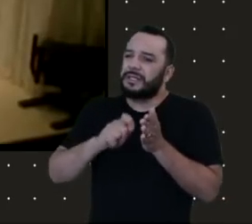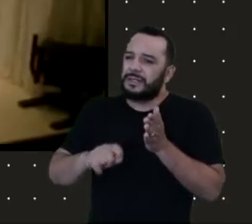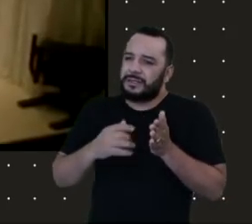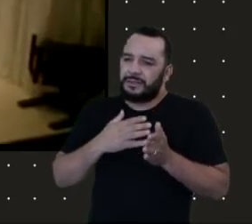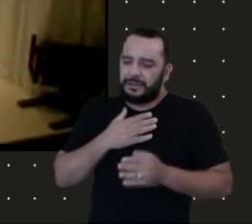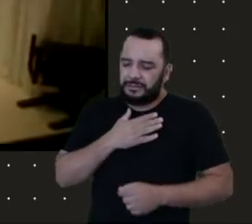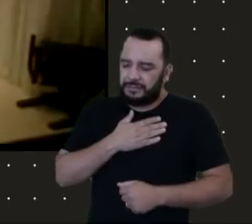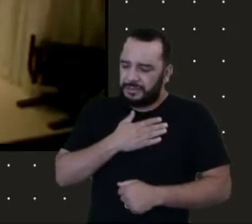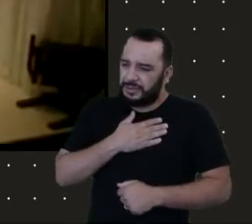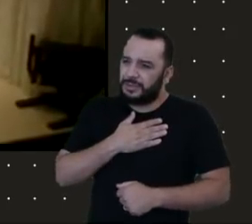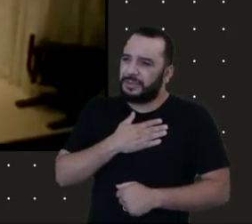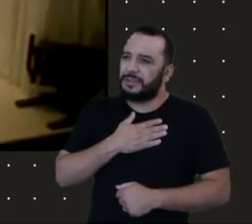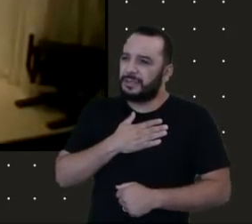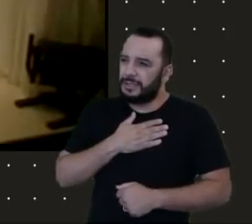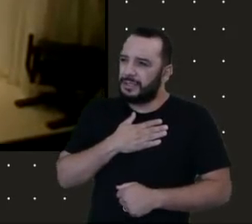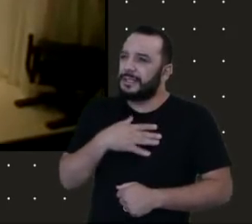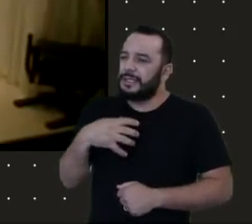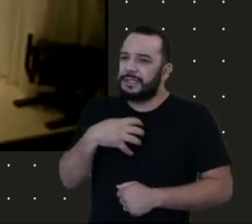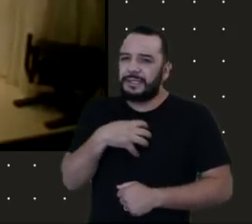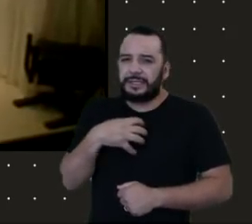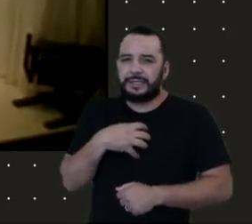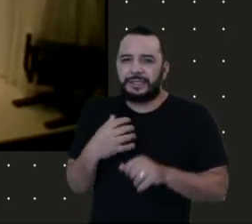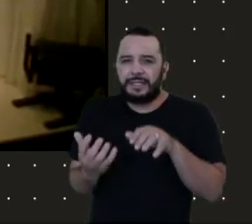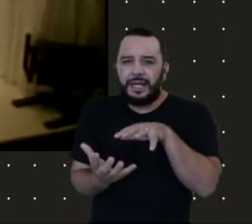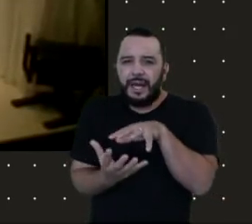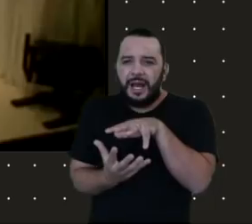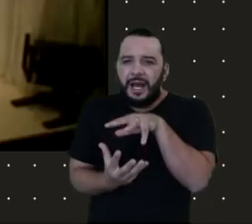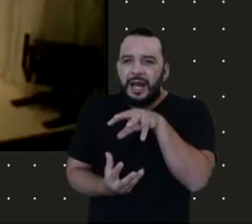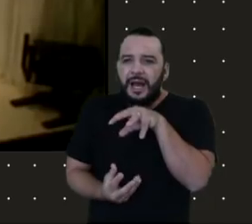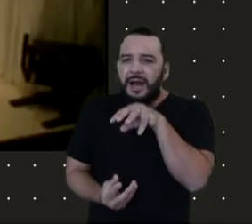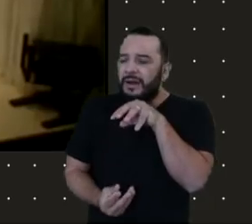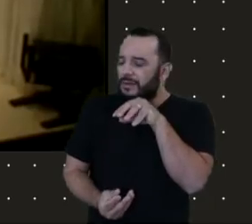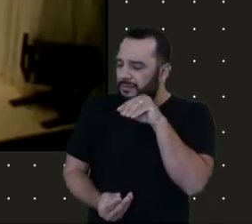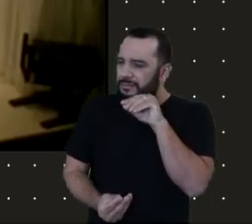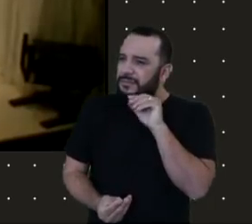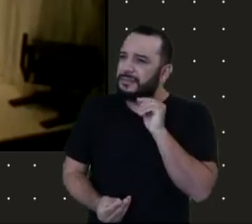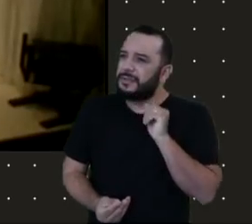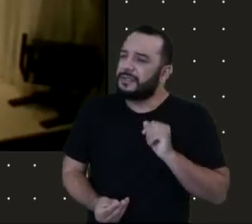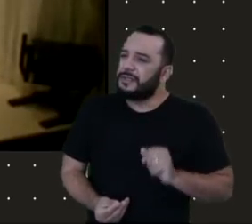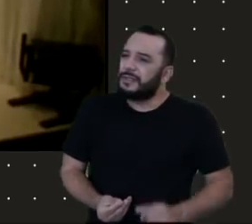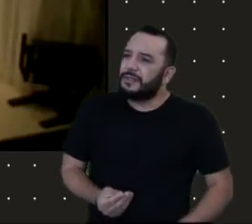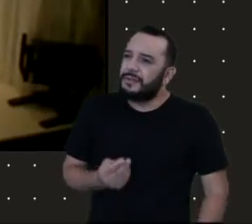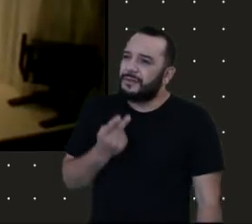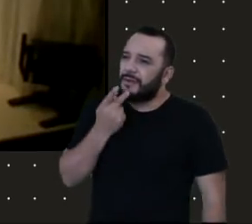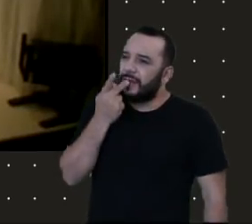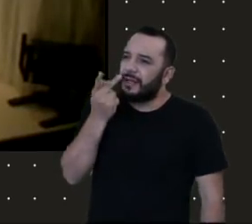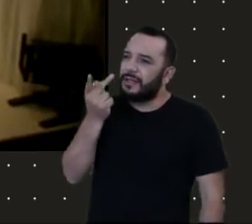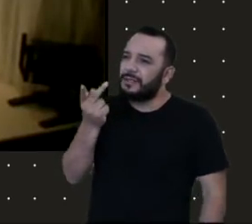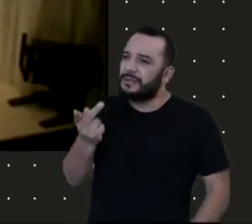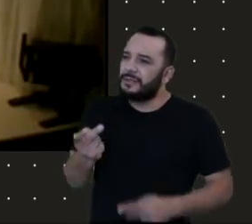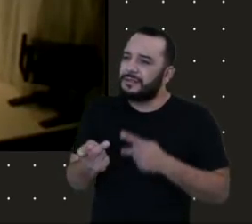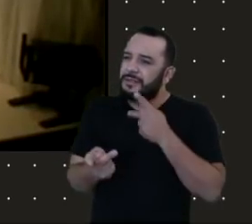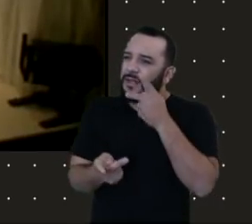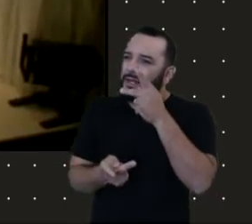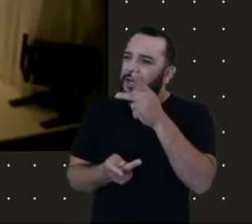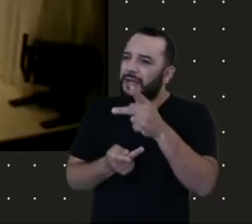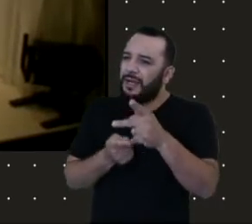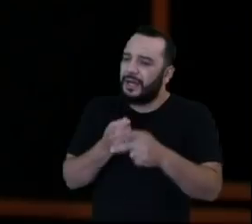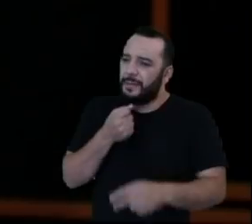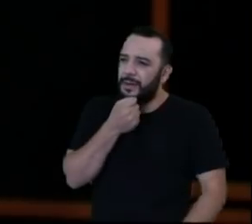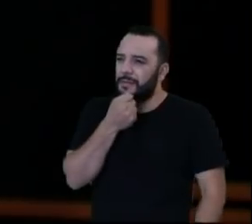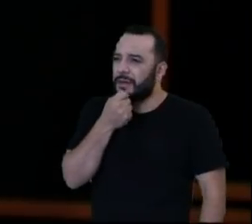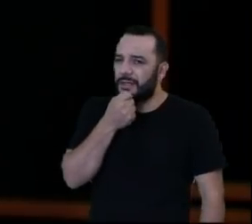título Simplesmente Eu não seja só Simplesmente Eu, Clarice Lispector. Talvez também seja Simplesmente Eu, Beth Goulart. Porque eu me